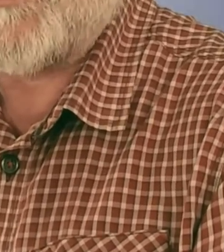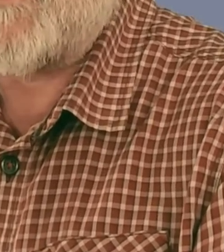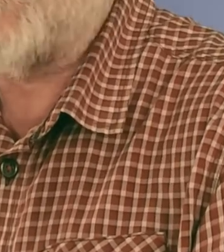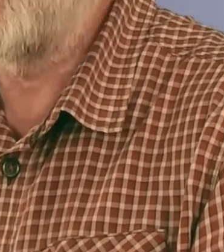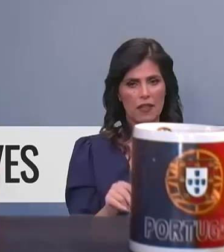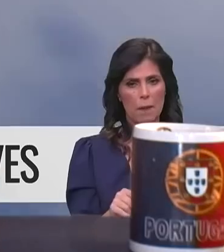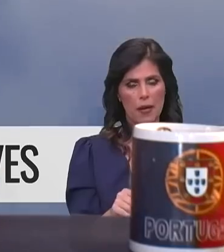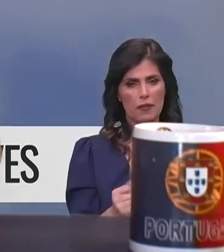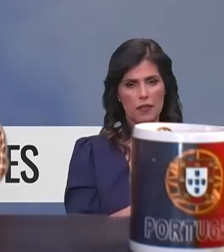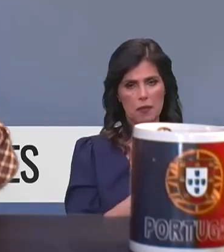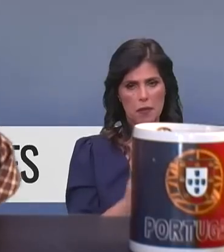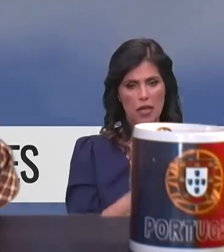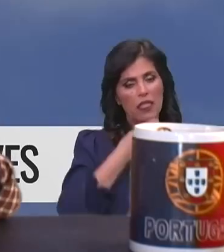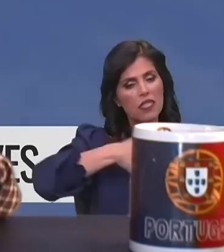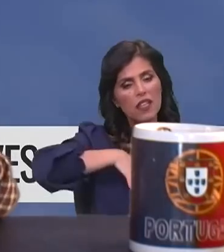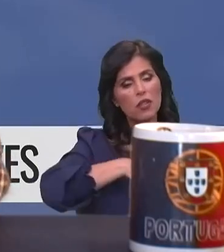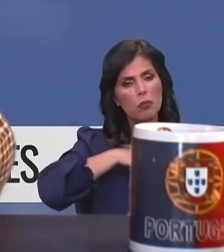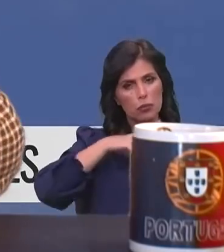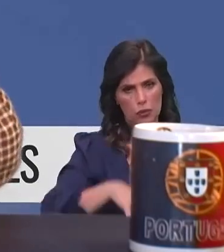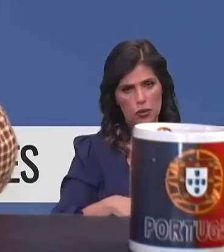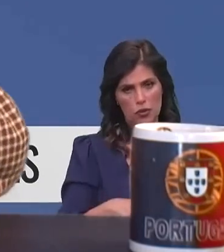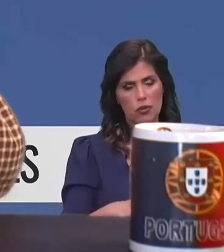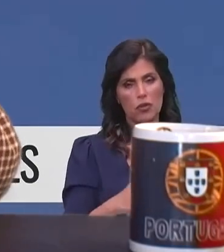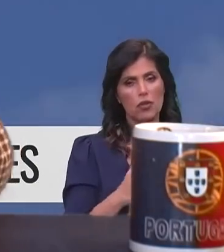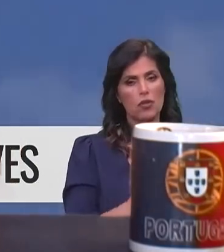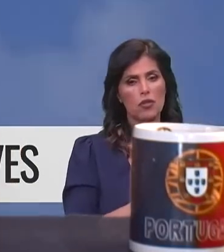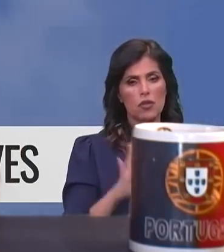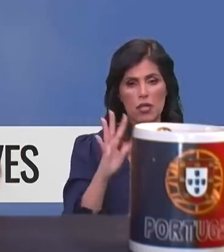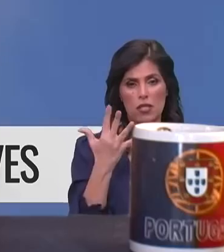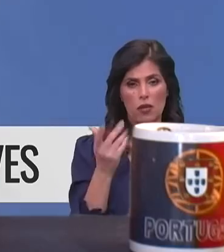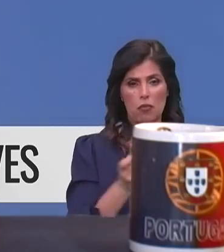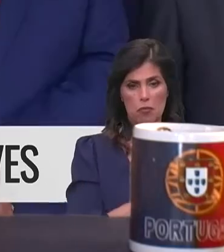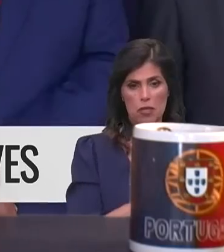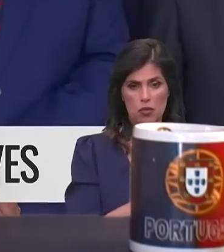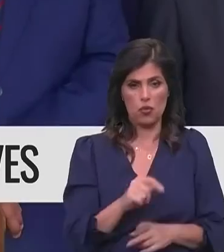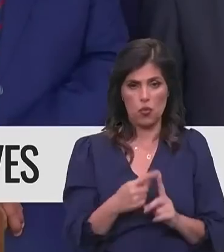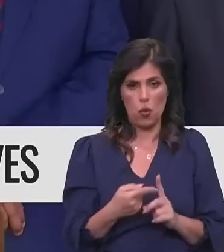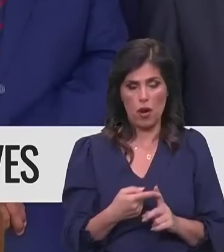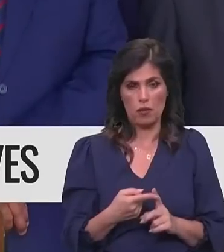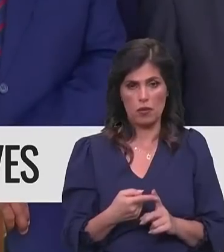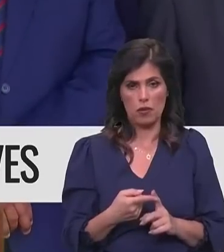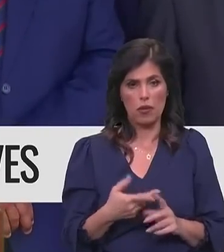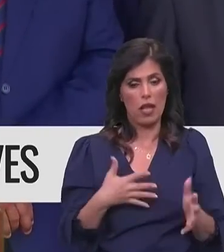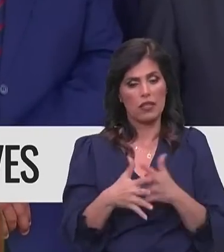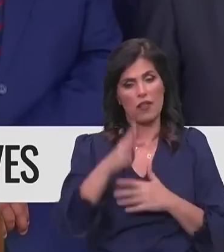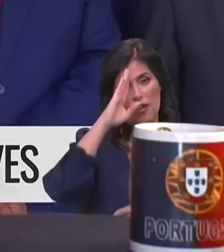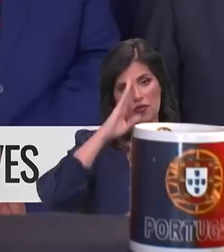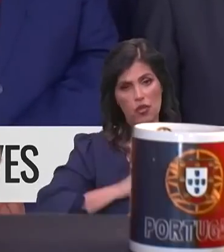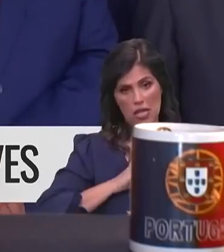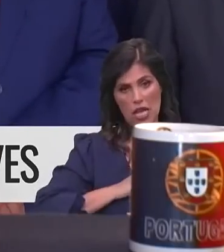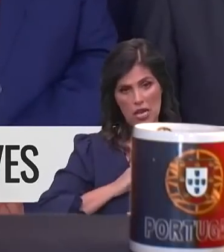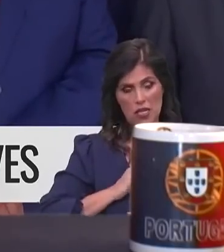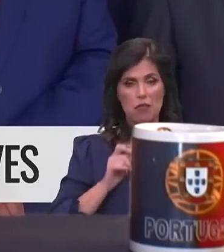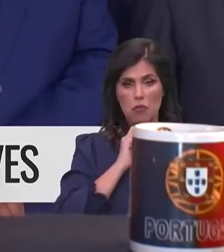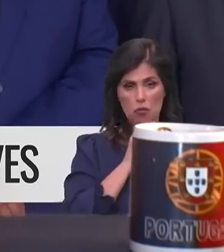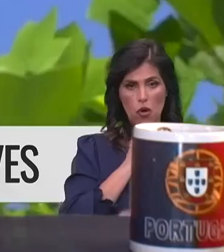digno da classe decente Nós não precisamos disso Nós não precisamos de descer esse nível para mostrar que temos razão mas também tanto faz tanto